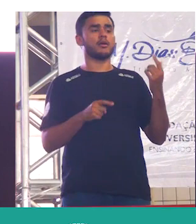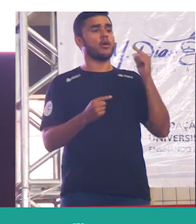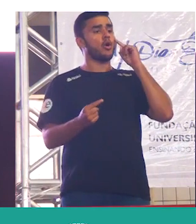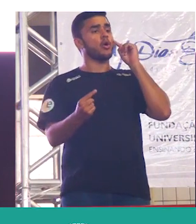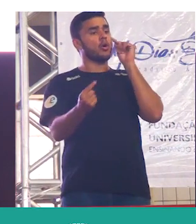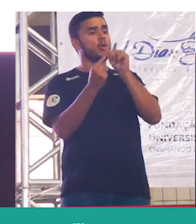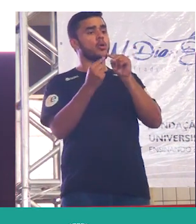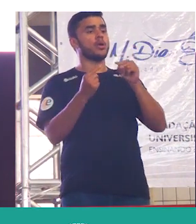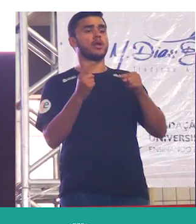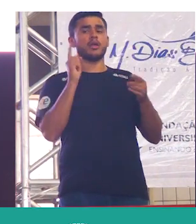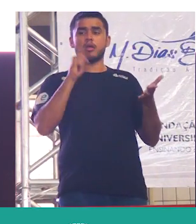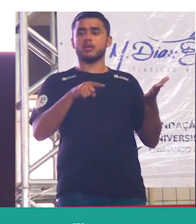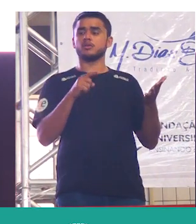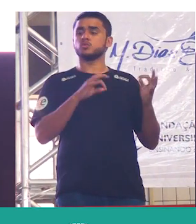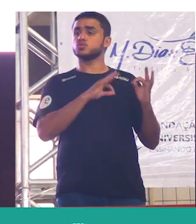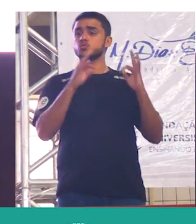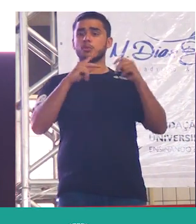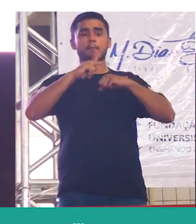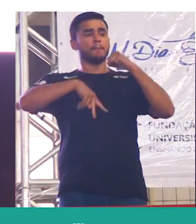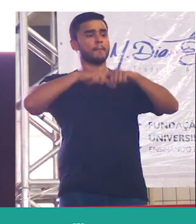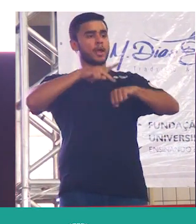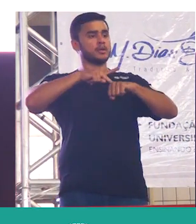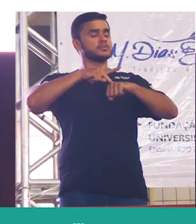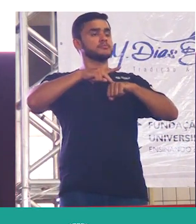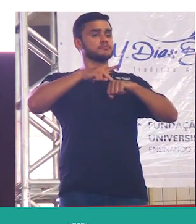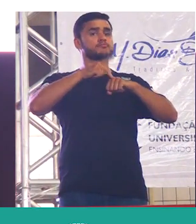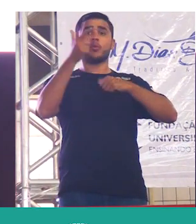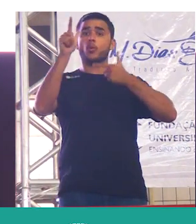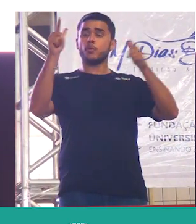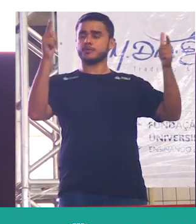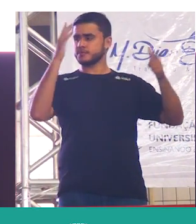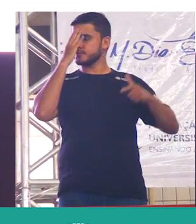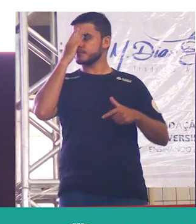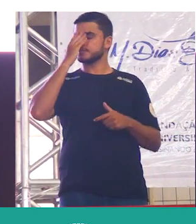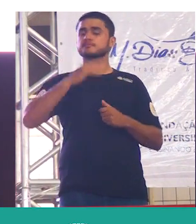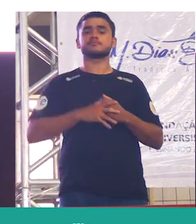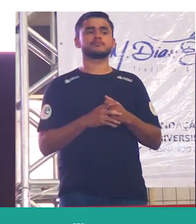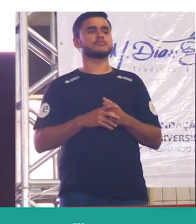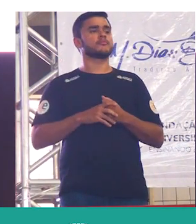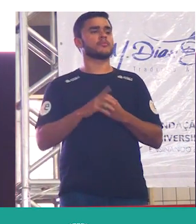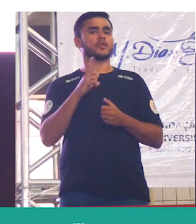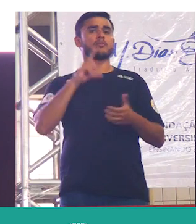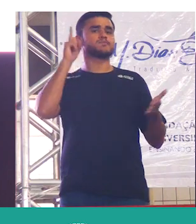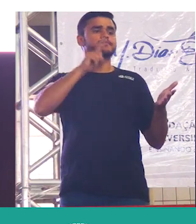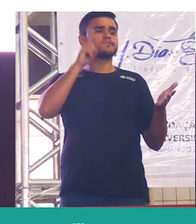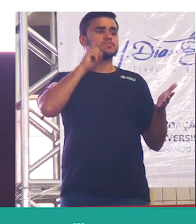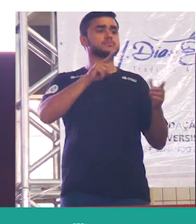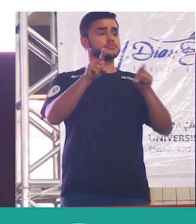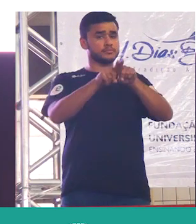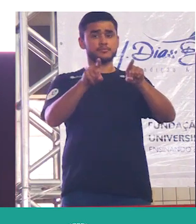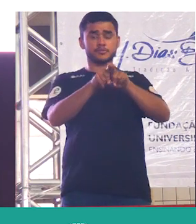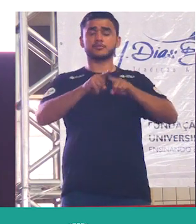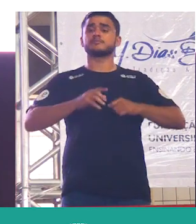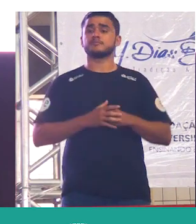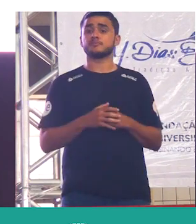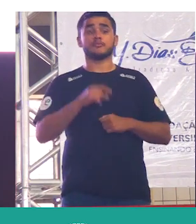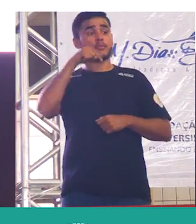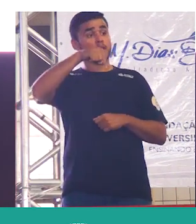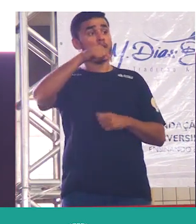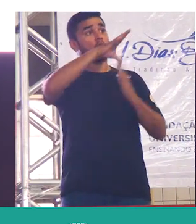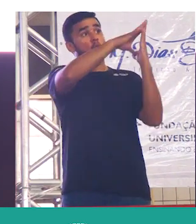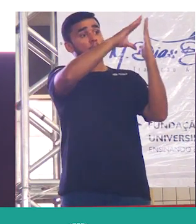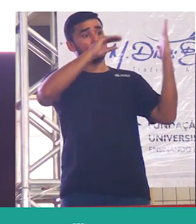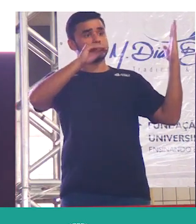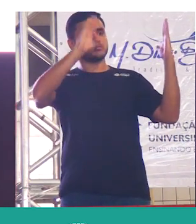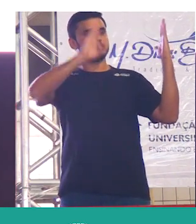interferência de outros países, principalmente Estados Unidos, aqui no Brasil,